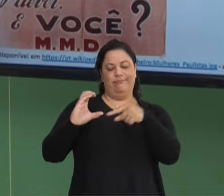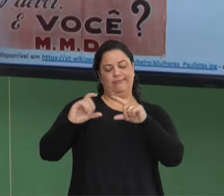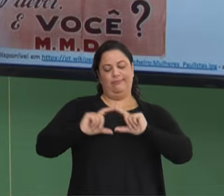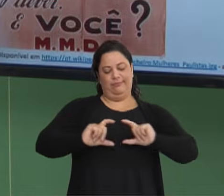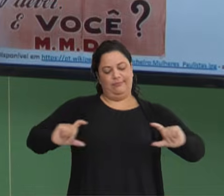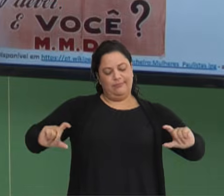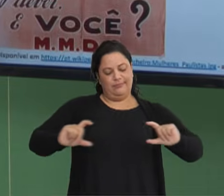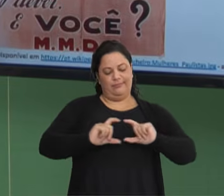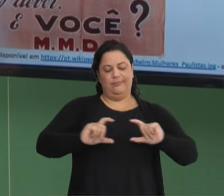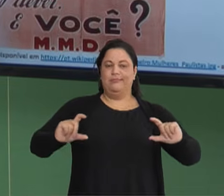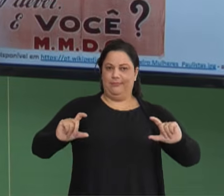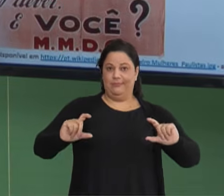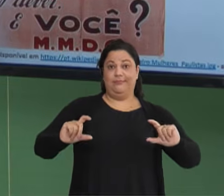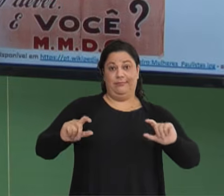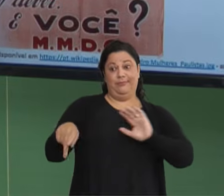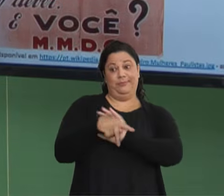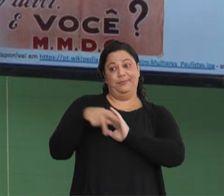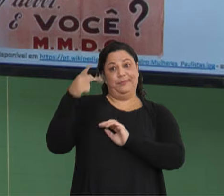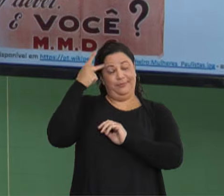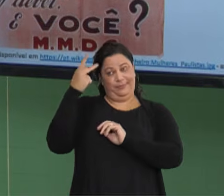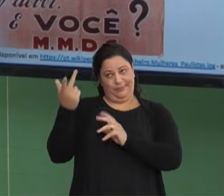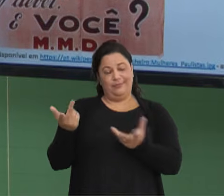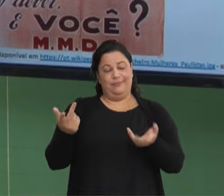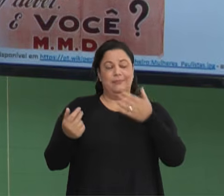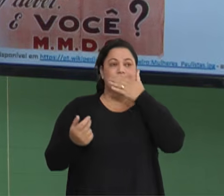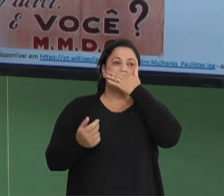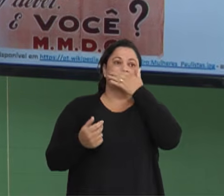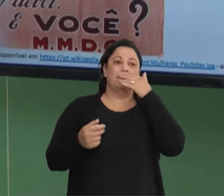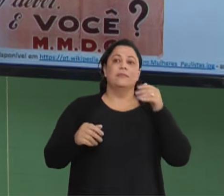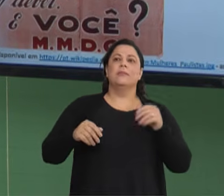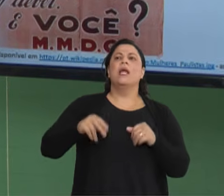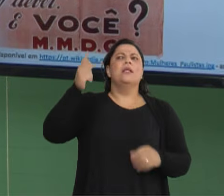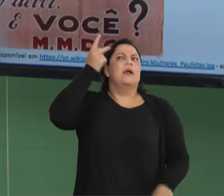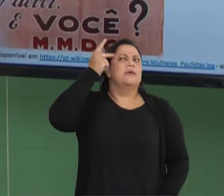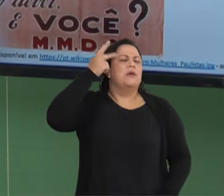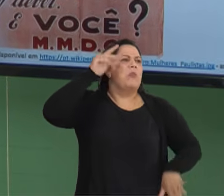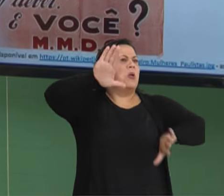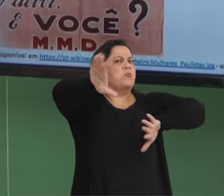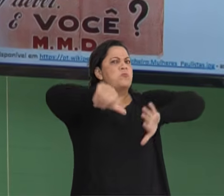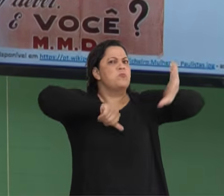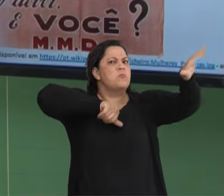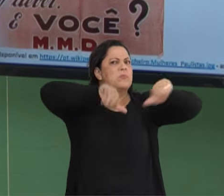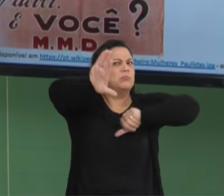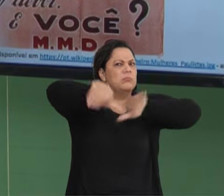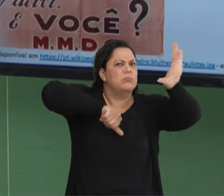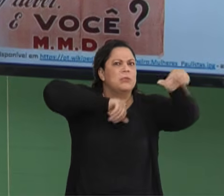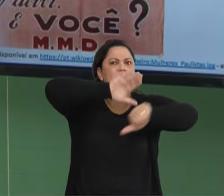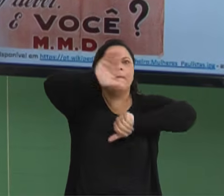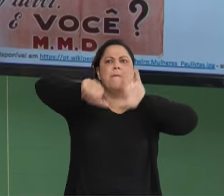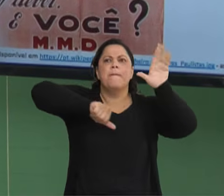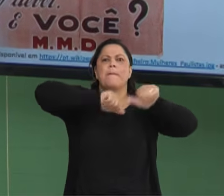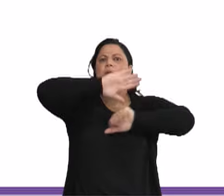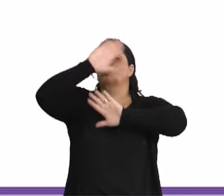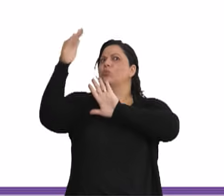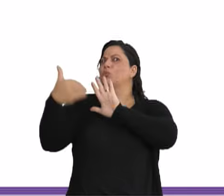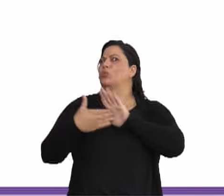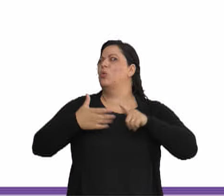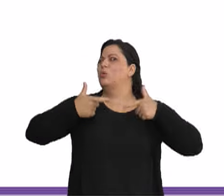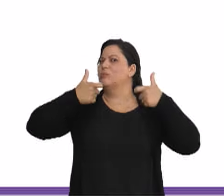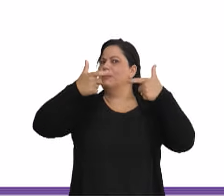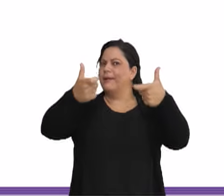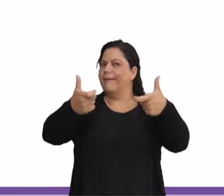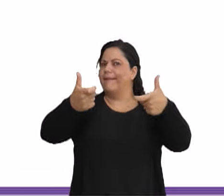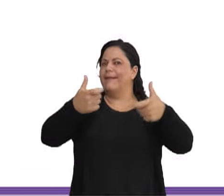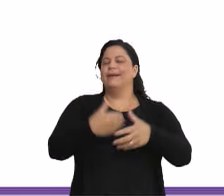São Paulo. Ok? Então repara, São Paulo está chamando todo mundo para essa guerra. Como que a guerra aconteceu? O